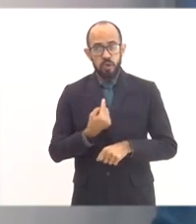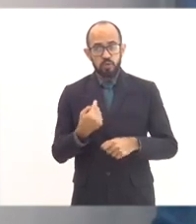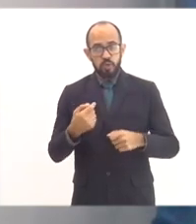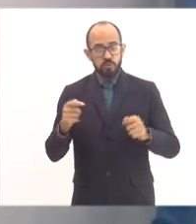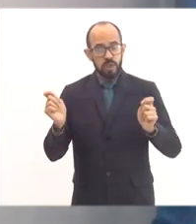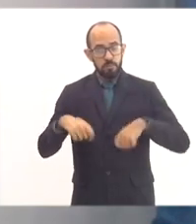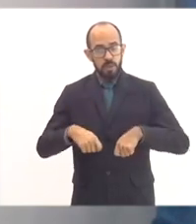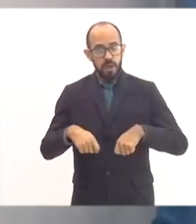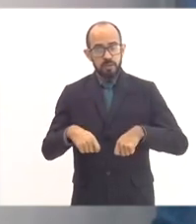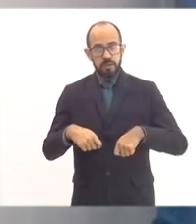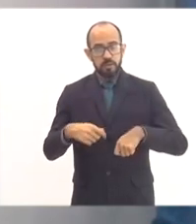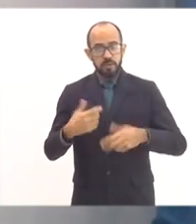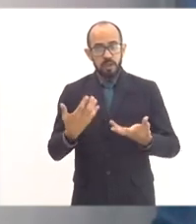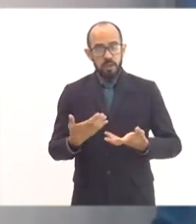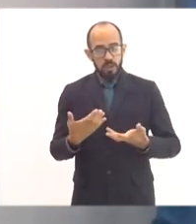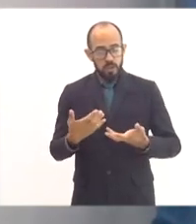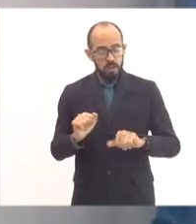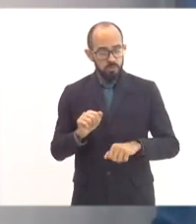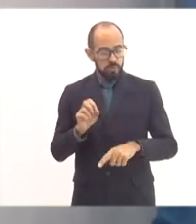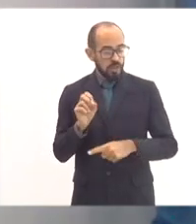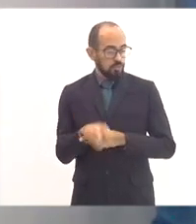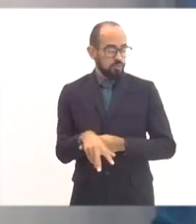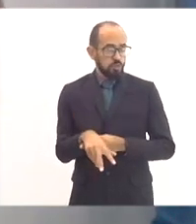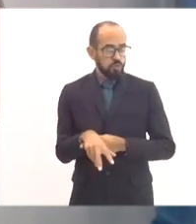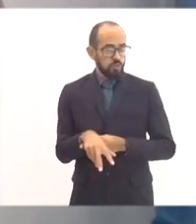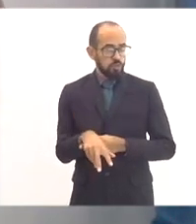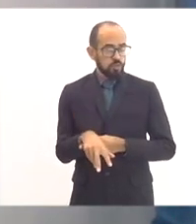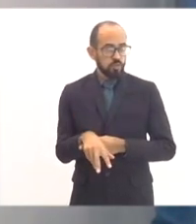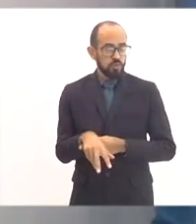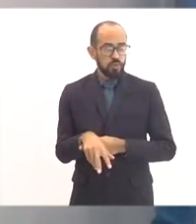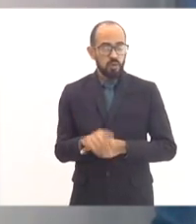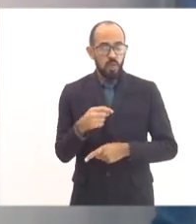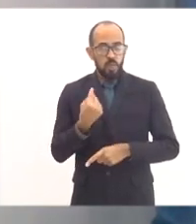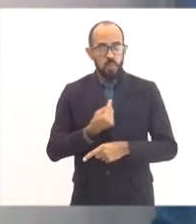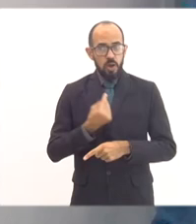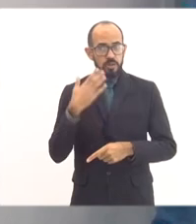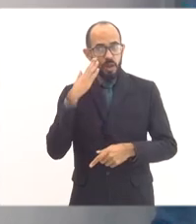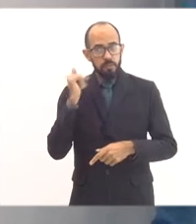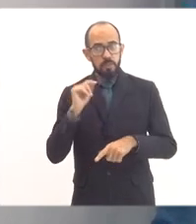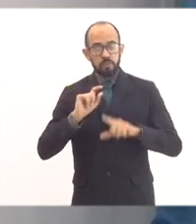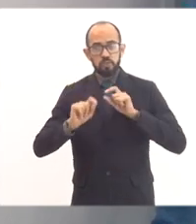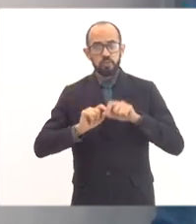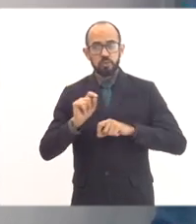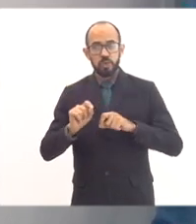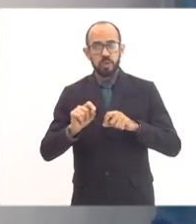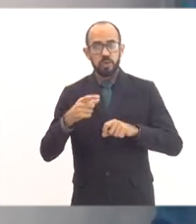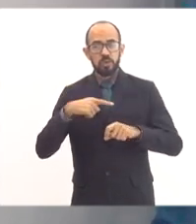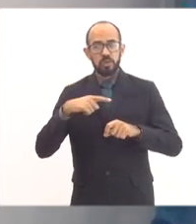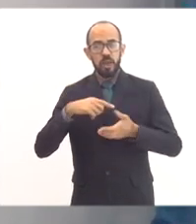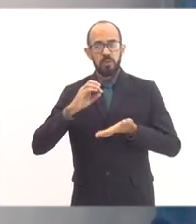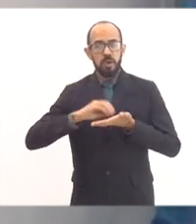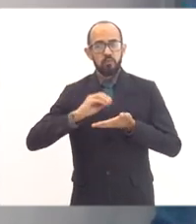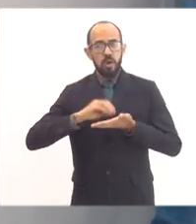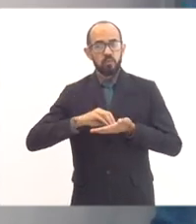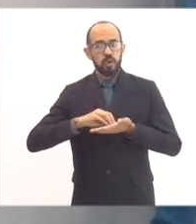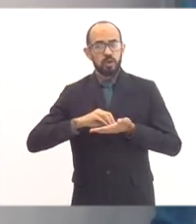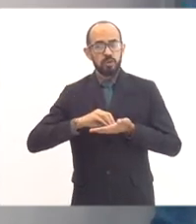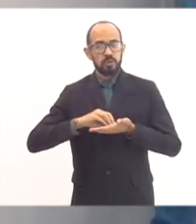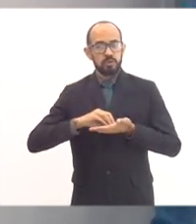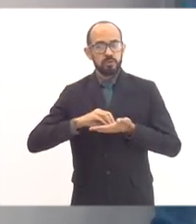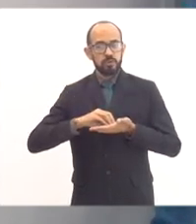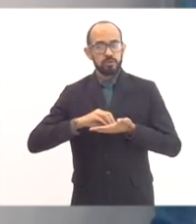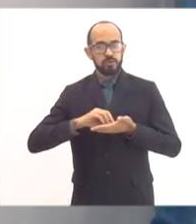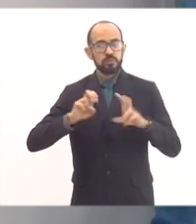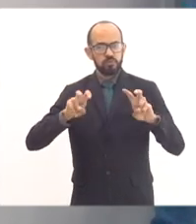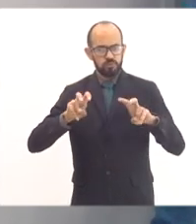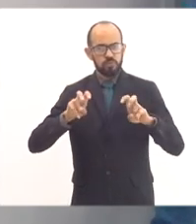e queremos servir a tropa, sabe? E assim, a gente sabe que tem um déficit muito grande acerca do